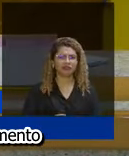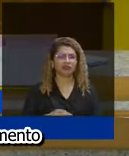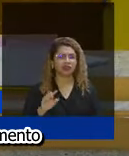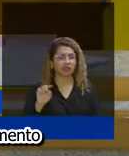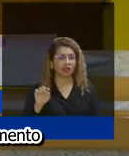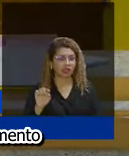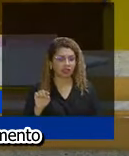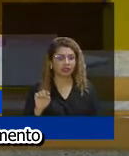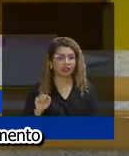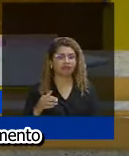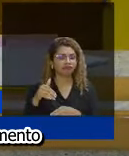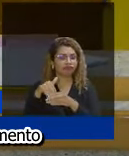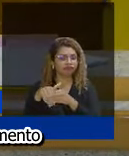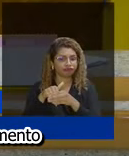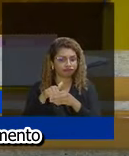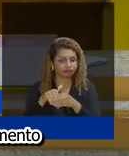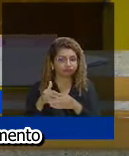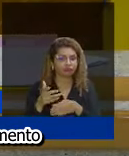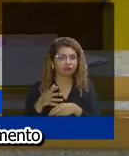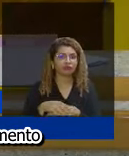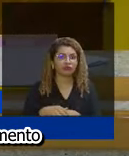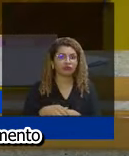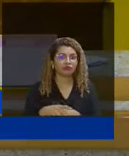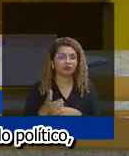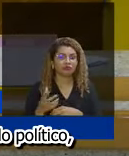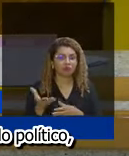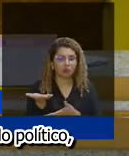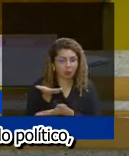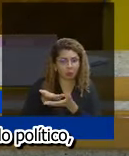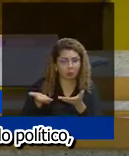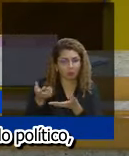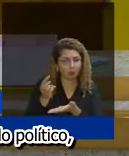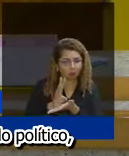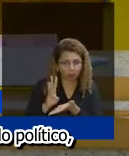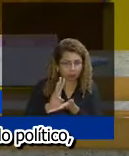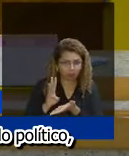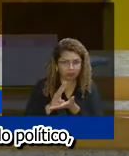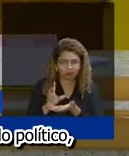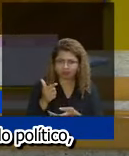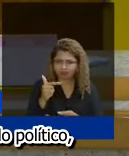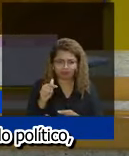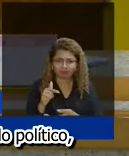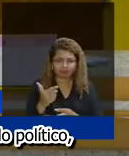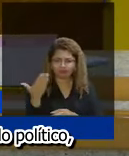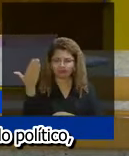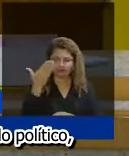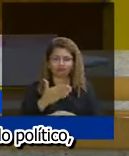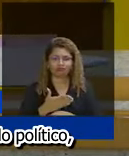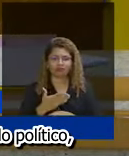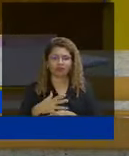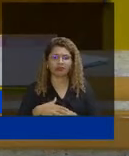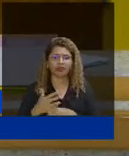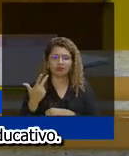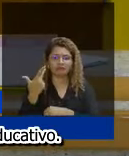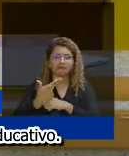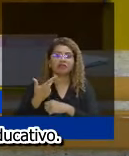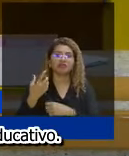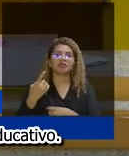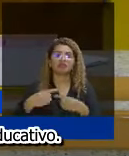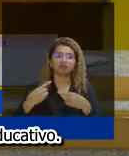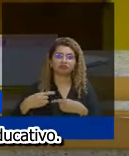condutor destacou que não bastava o compartilhamento de publicações em rede social para demonstrar o vínculo político, já